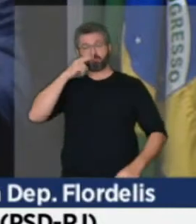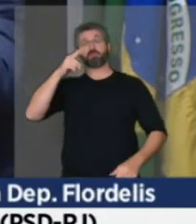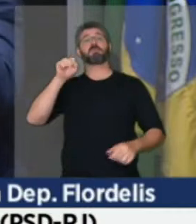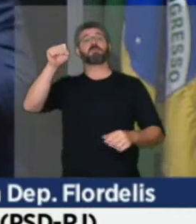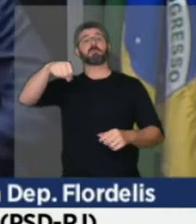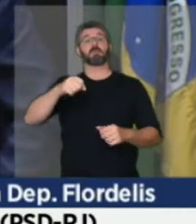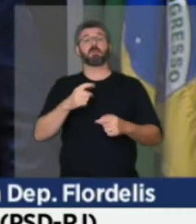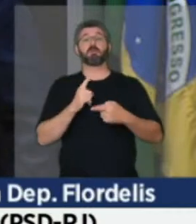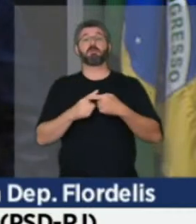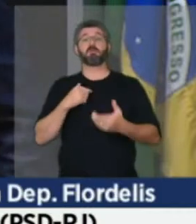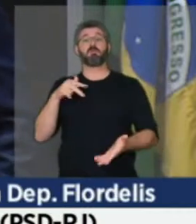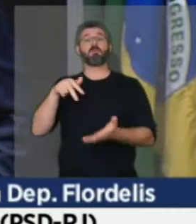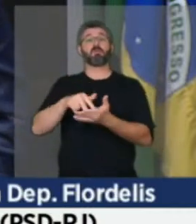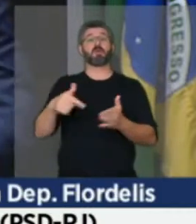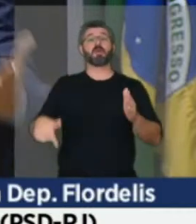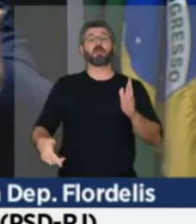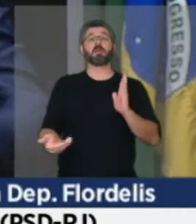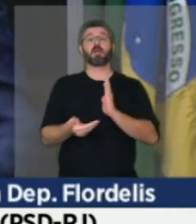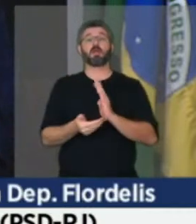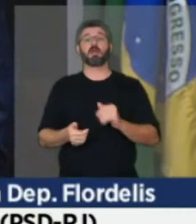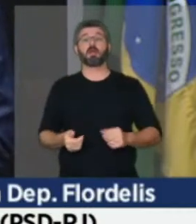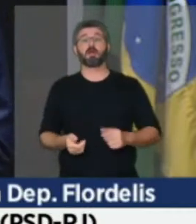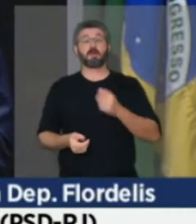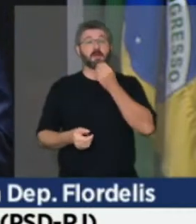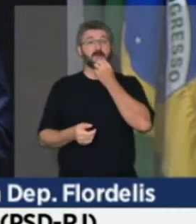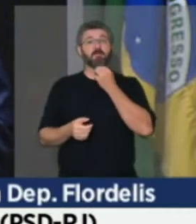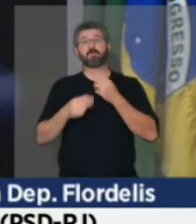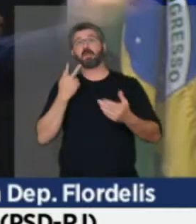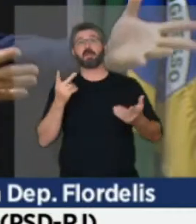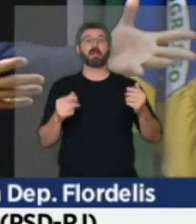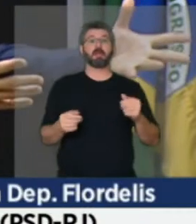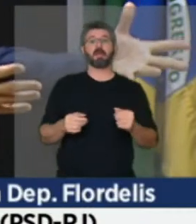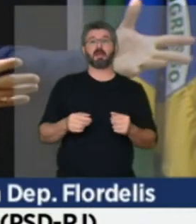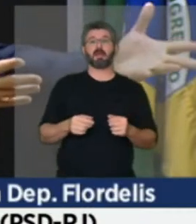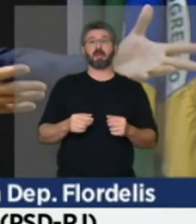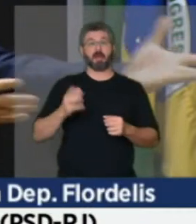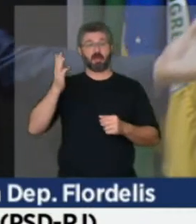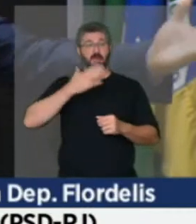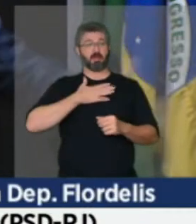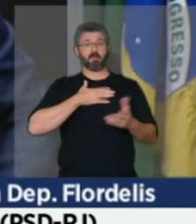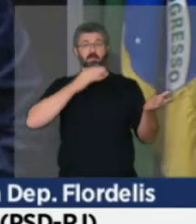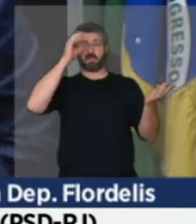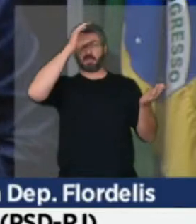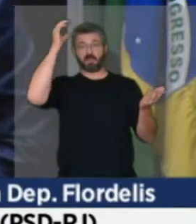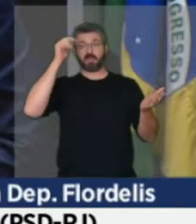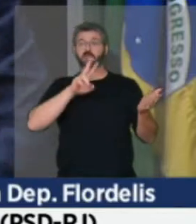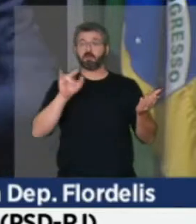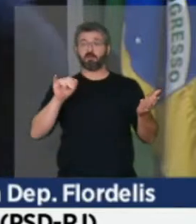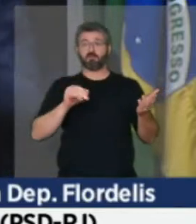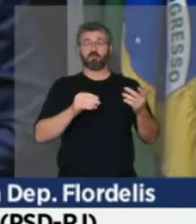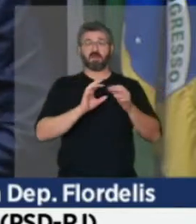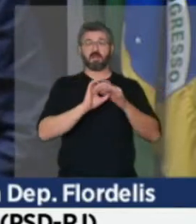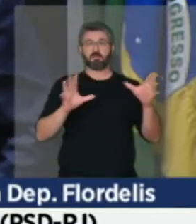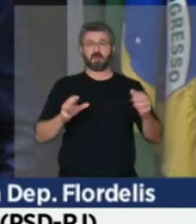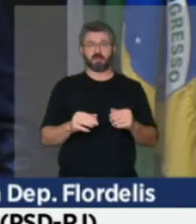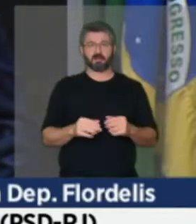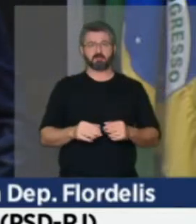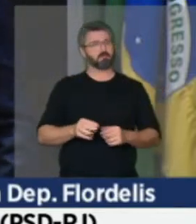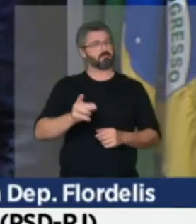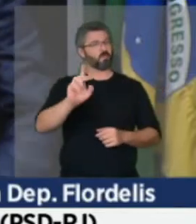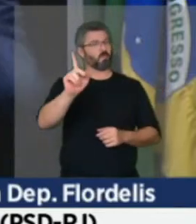vem aqui na Câmara dos Deputados dizer que a sua cliente, obviamente, vai ser absolvida. Não, senhoras e